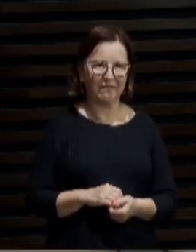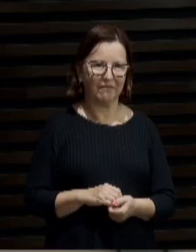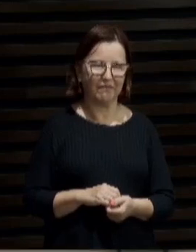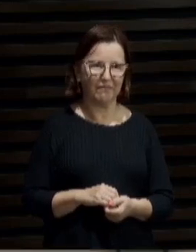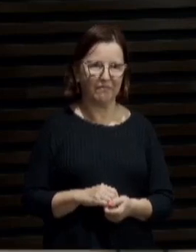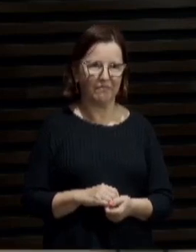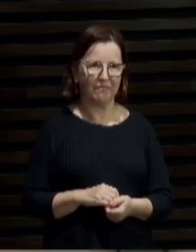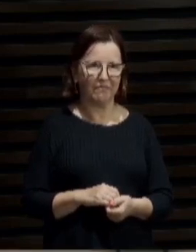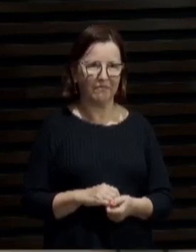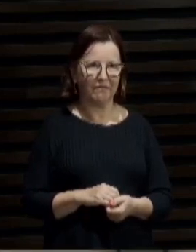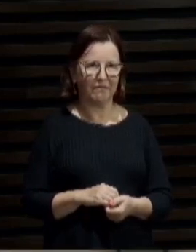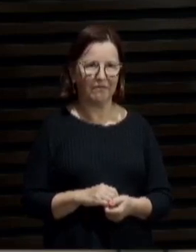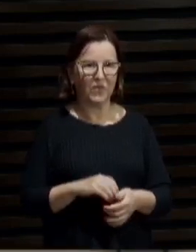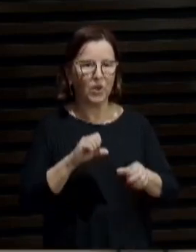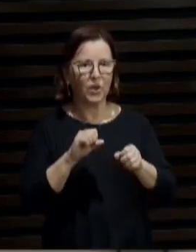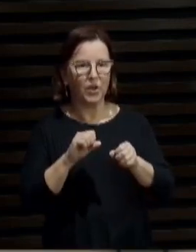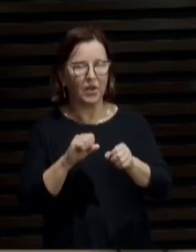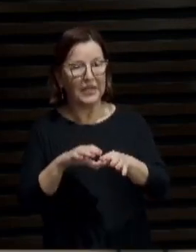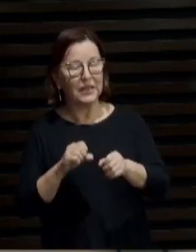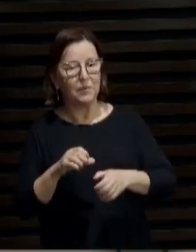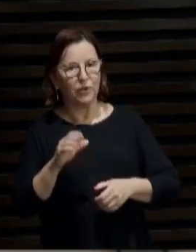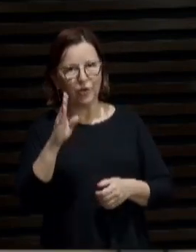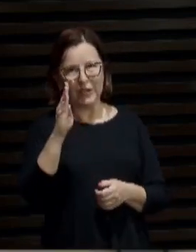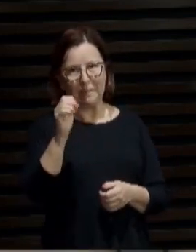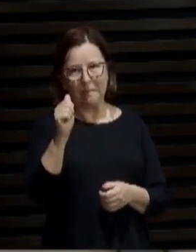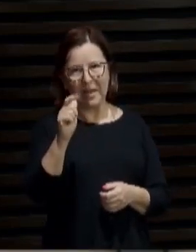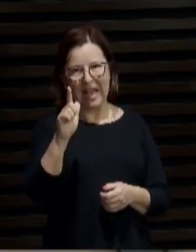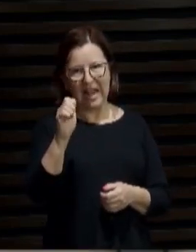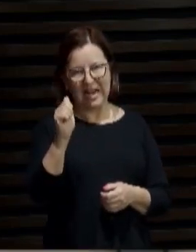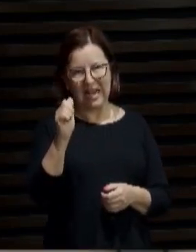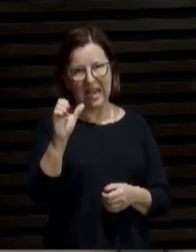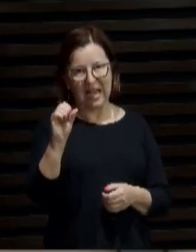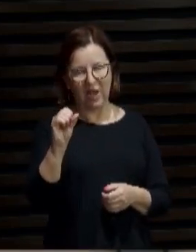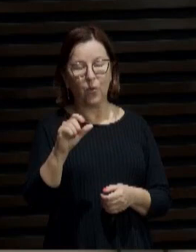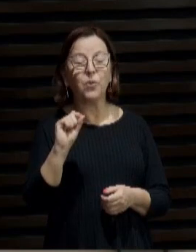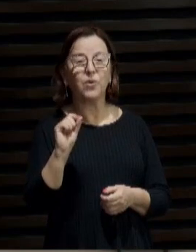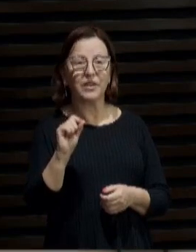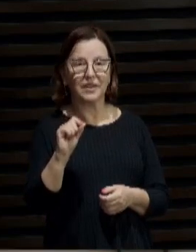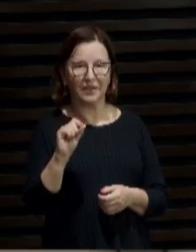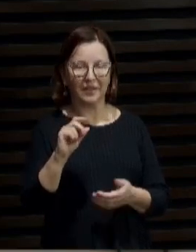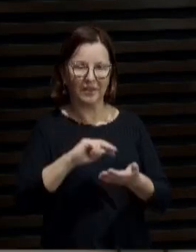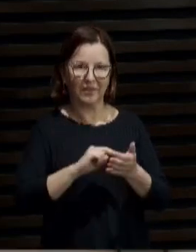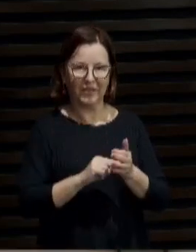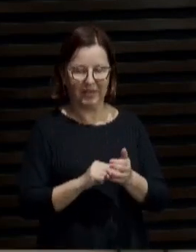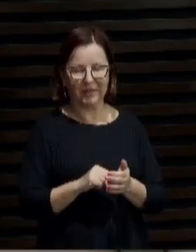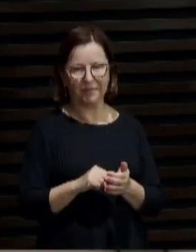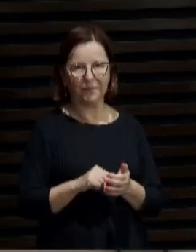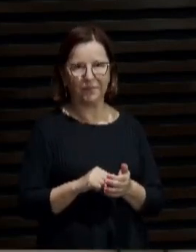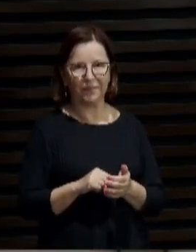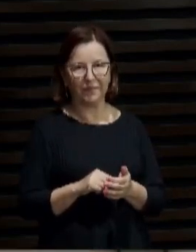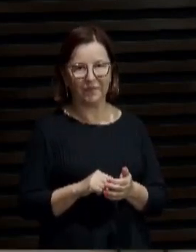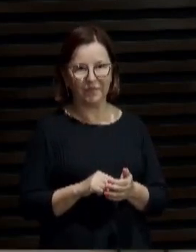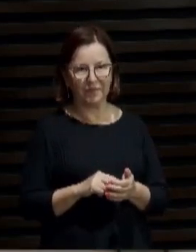E o que era a doutrina de Balaão? A descrição da doutrina de Balaão refere-se à história